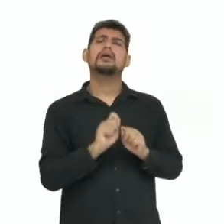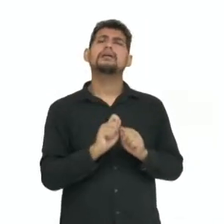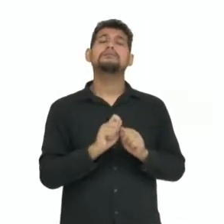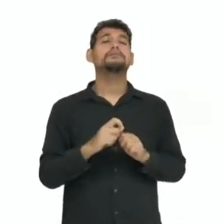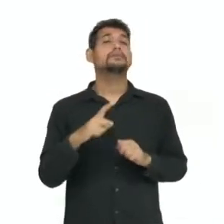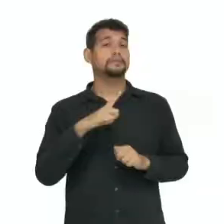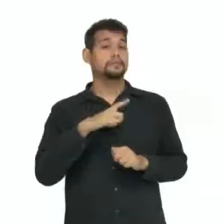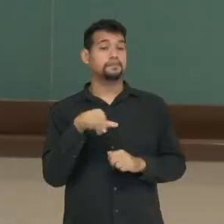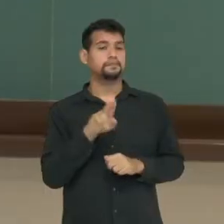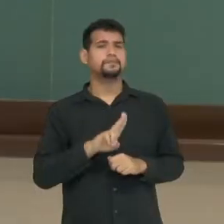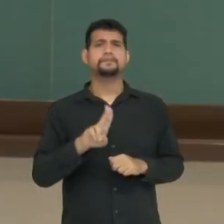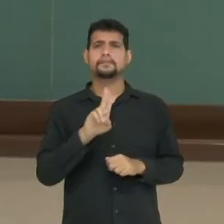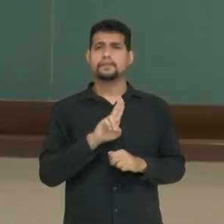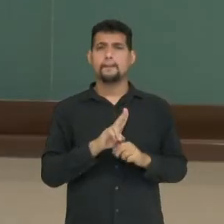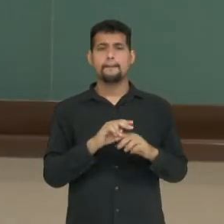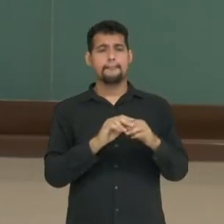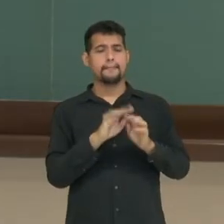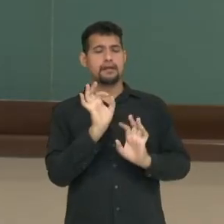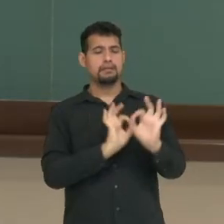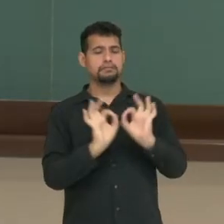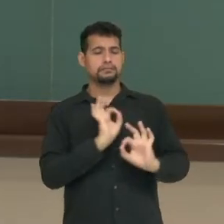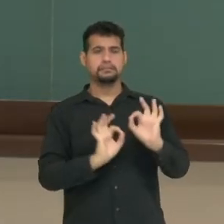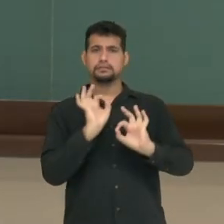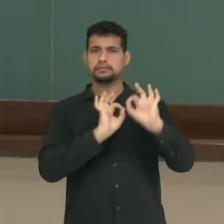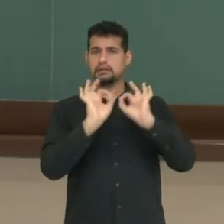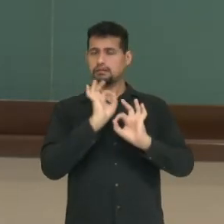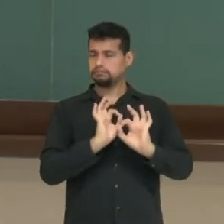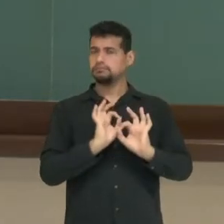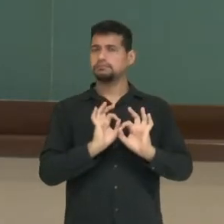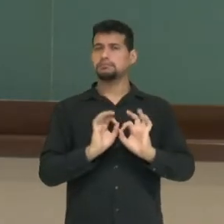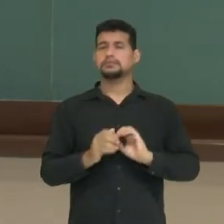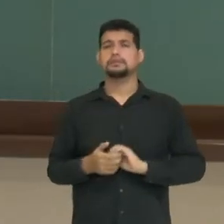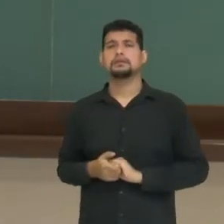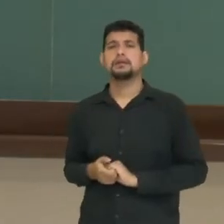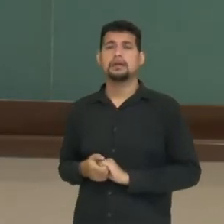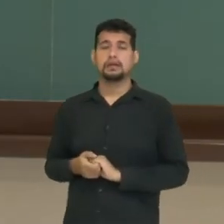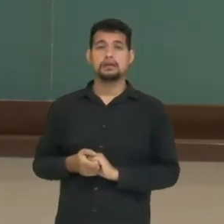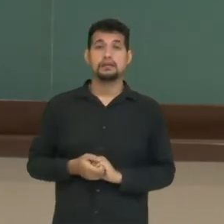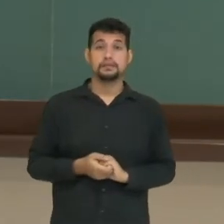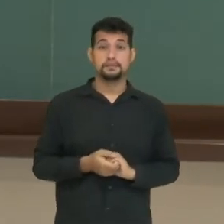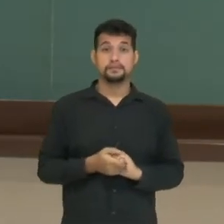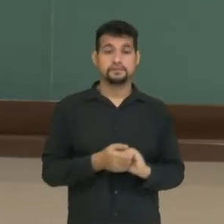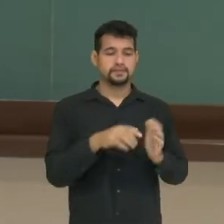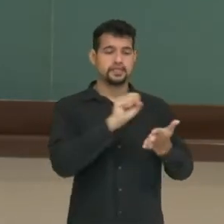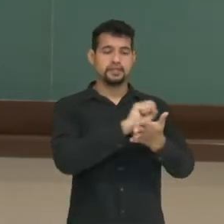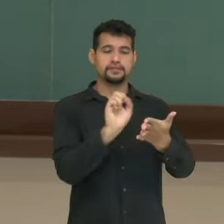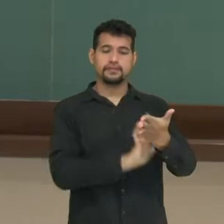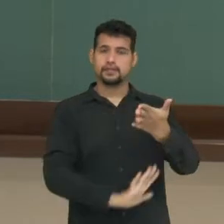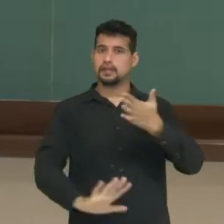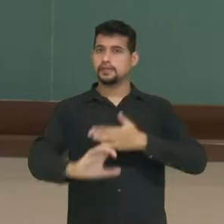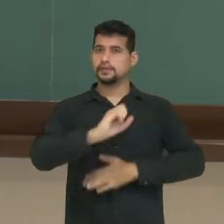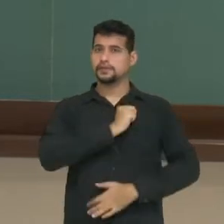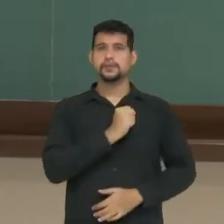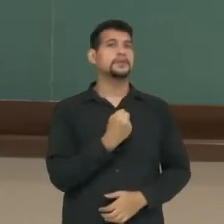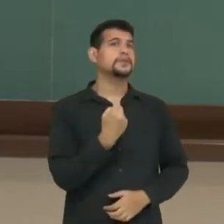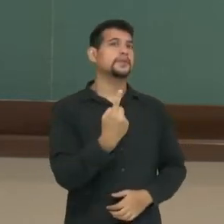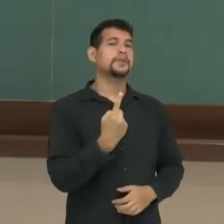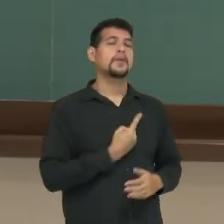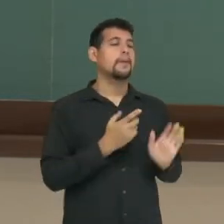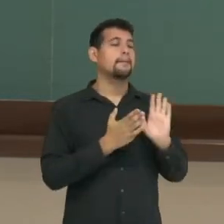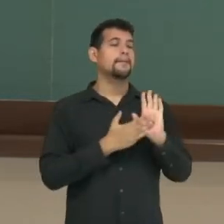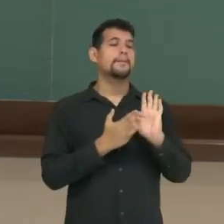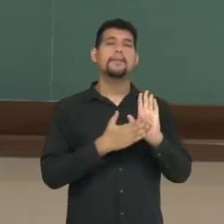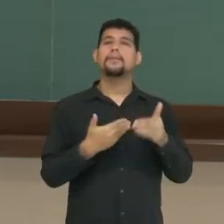função de editora-chefe ou redatora-chefe. A atividade 1, eu proponho para você